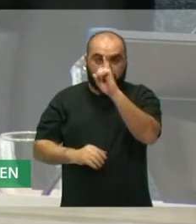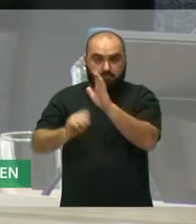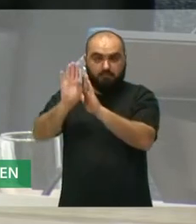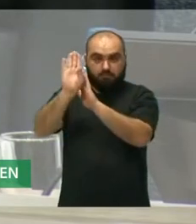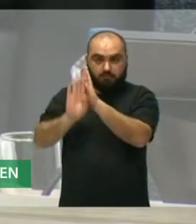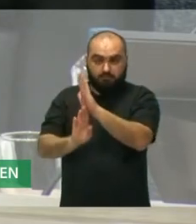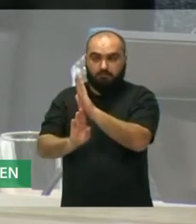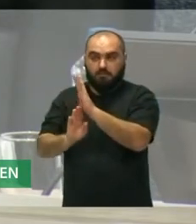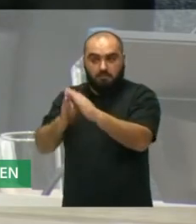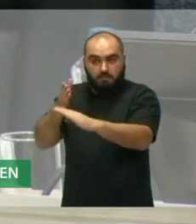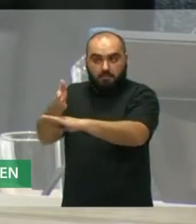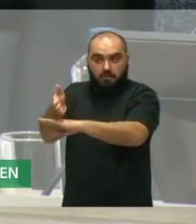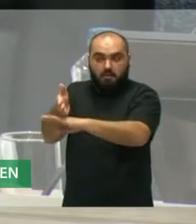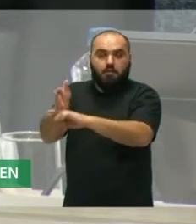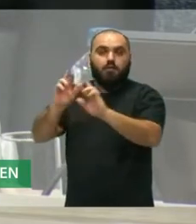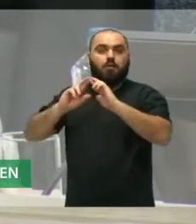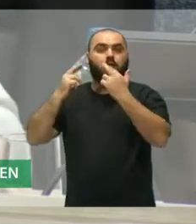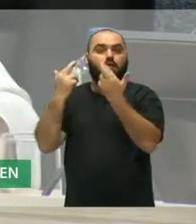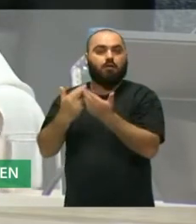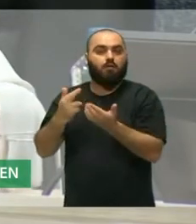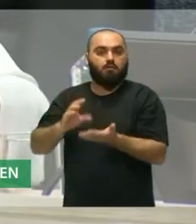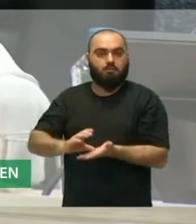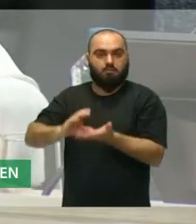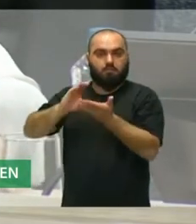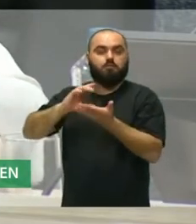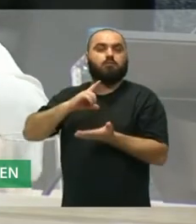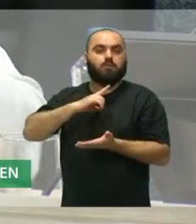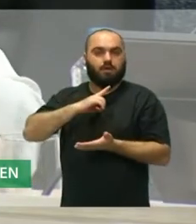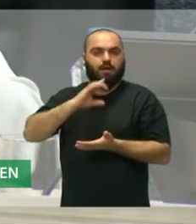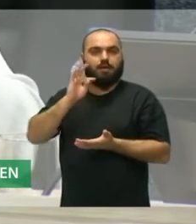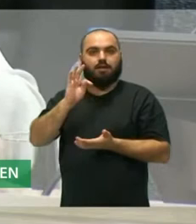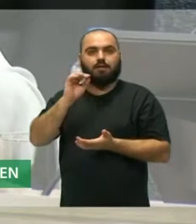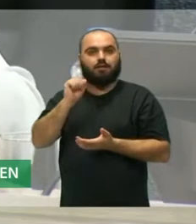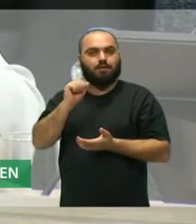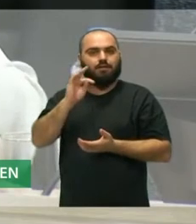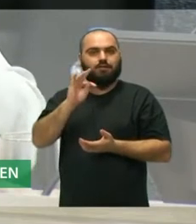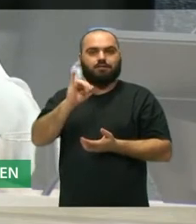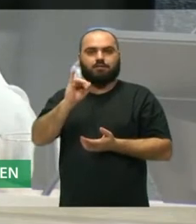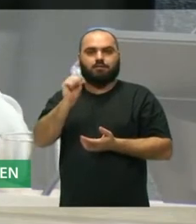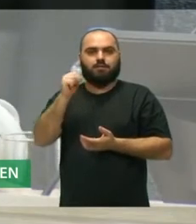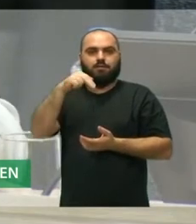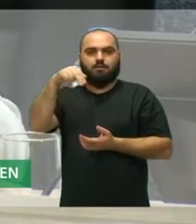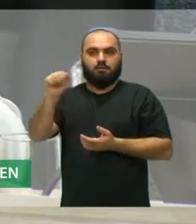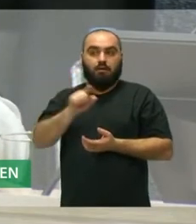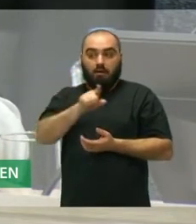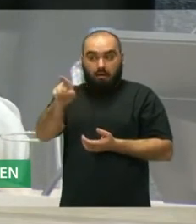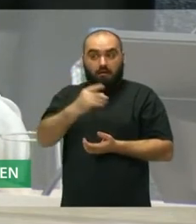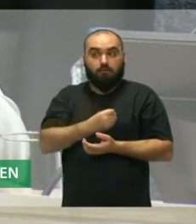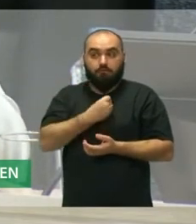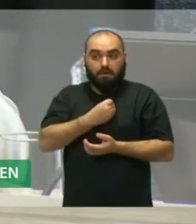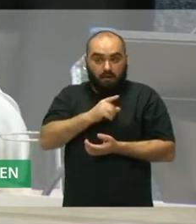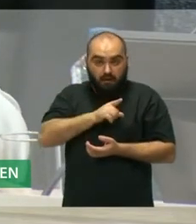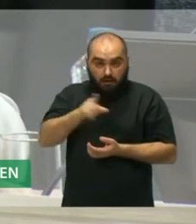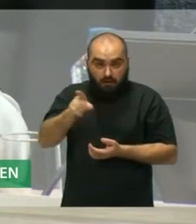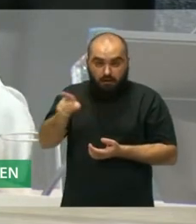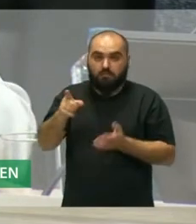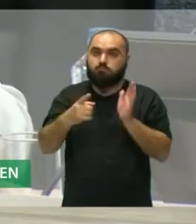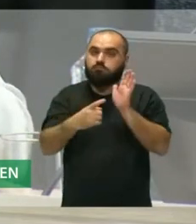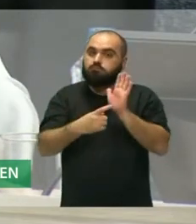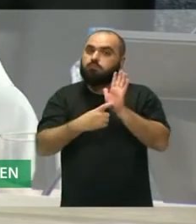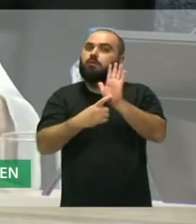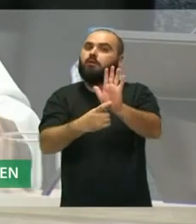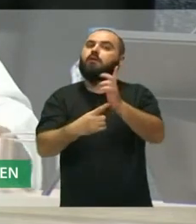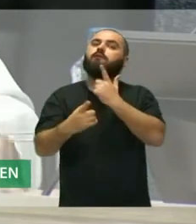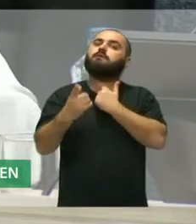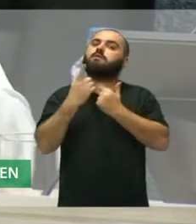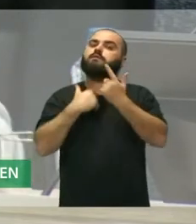continuamente das reuniões do Comusa, que é a Tatiana, e ela está ali justamente para demonstrar esse